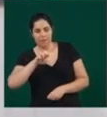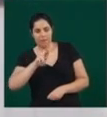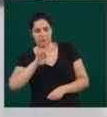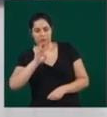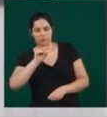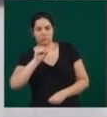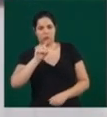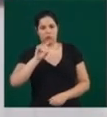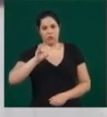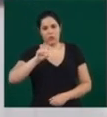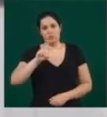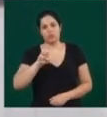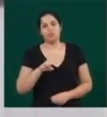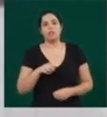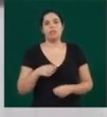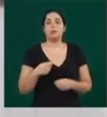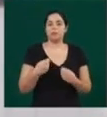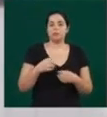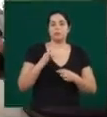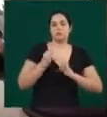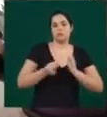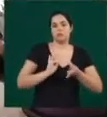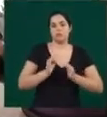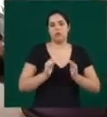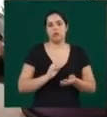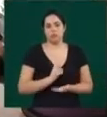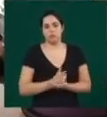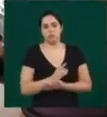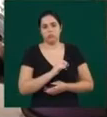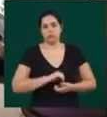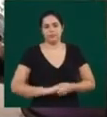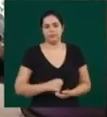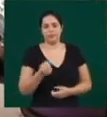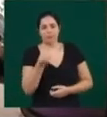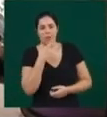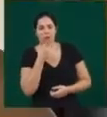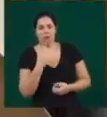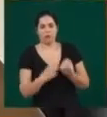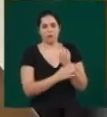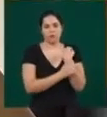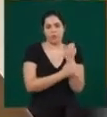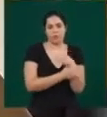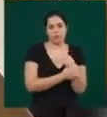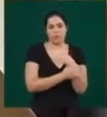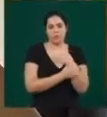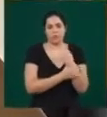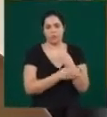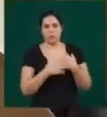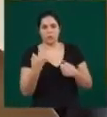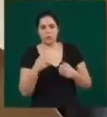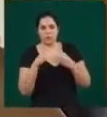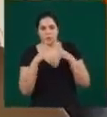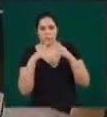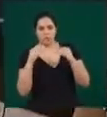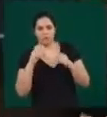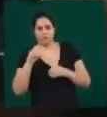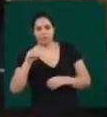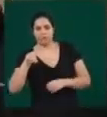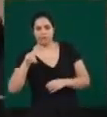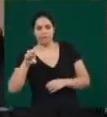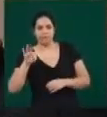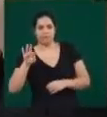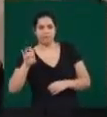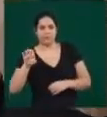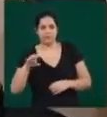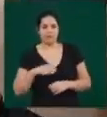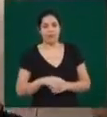com um tratamento adequado e constante. Medicações e fisioterapia aliviaram as dores de Dona Odete e devolveram